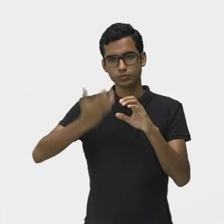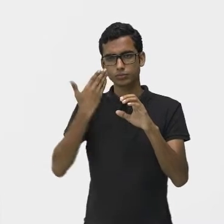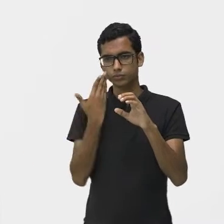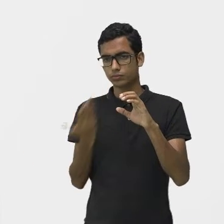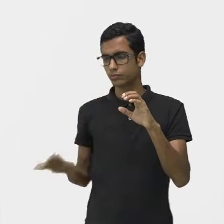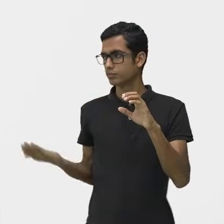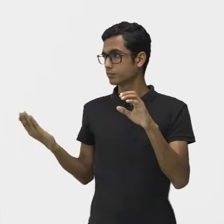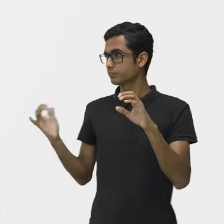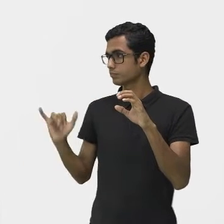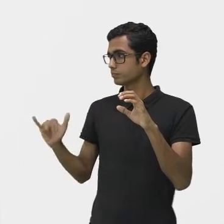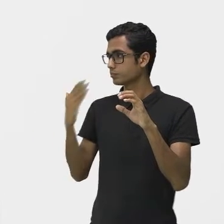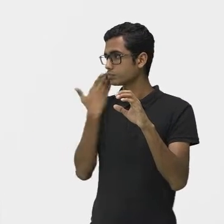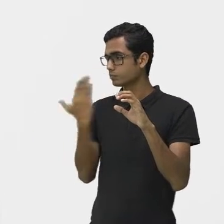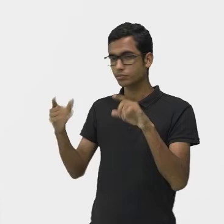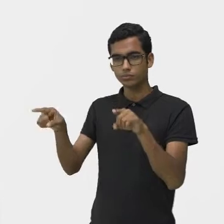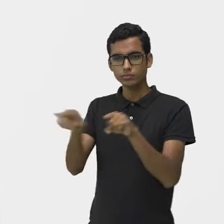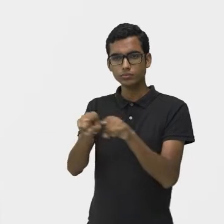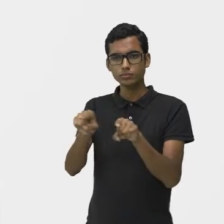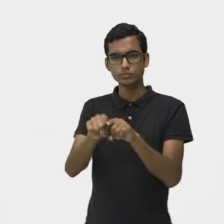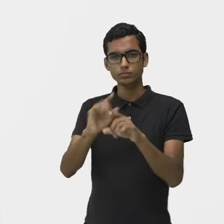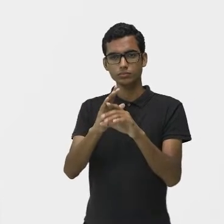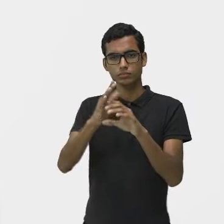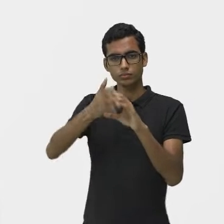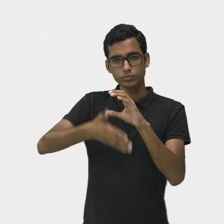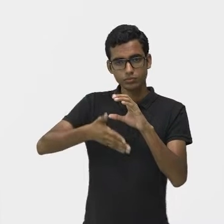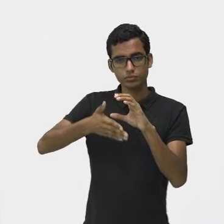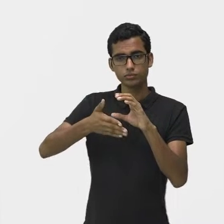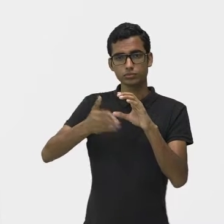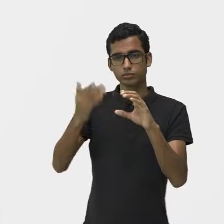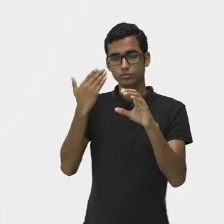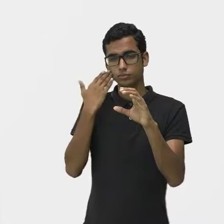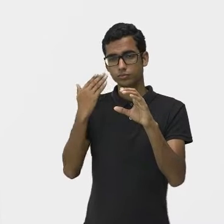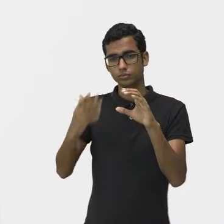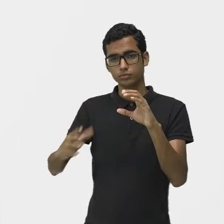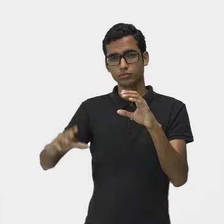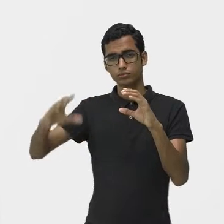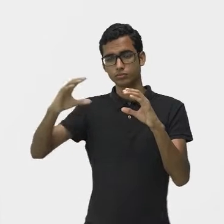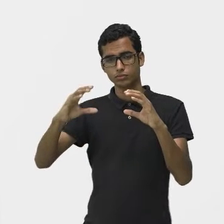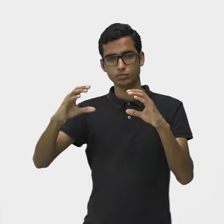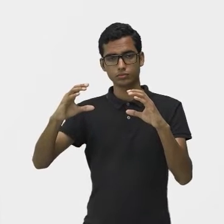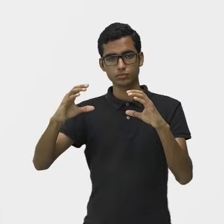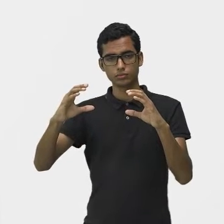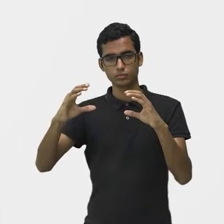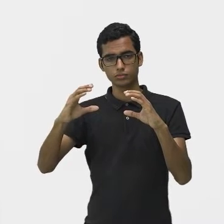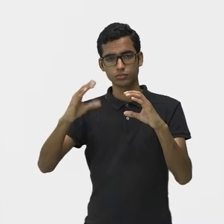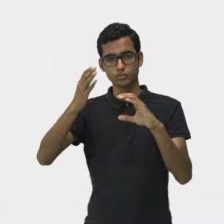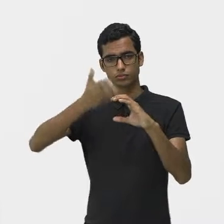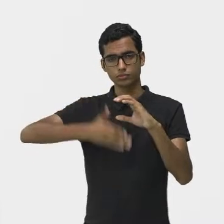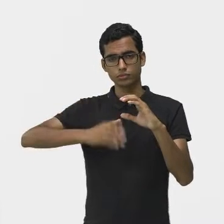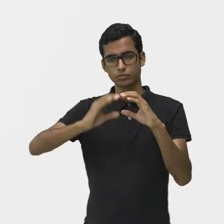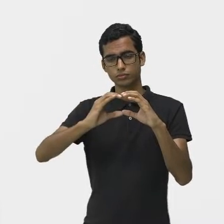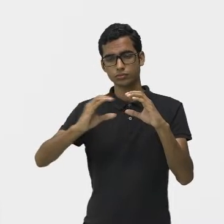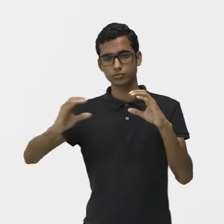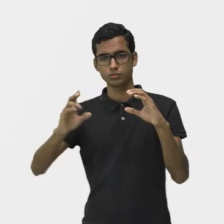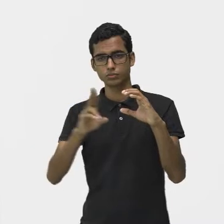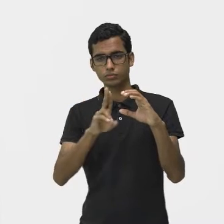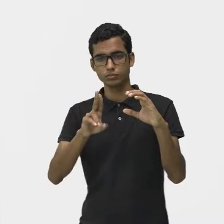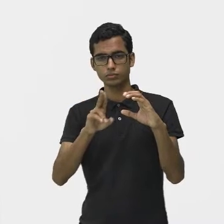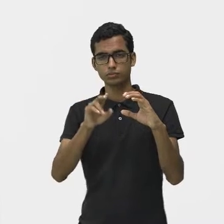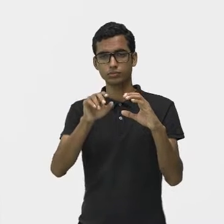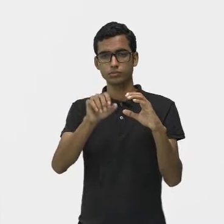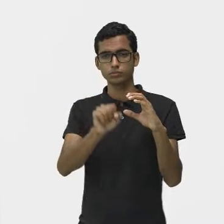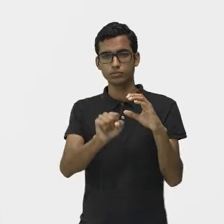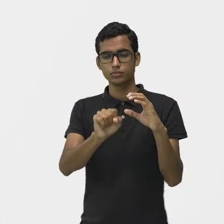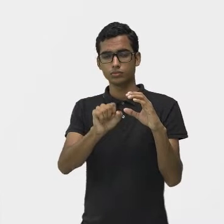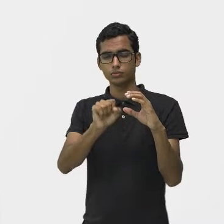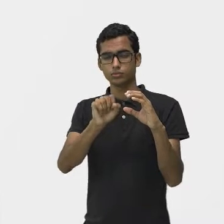na imagem. Nós tínhamos uma esfera inteira, cortamos um pedaço, a esse pedaço nós denominamos